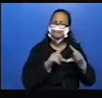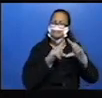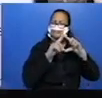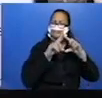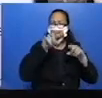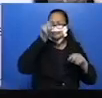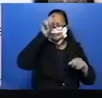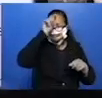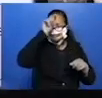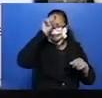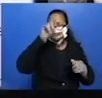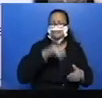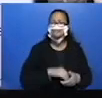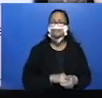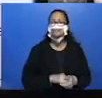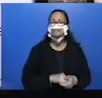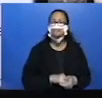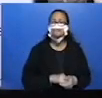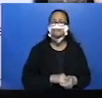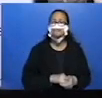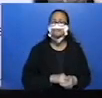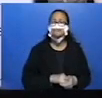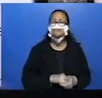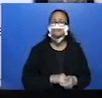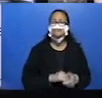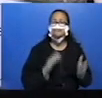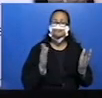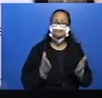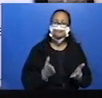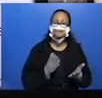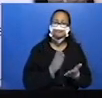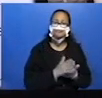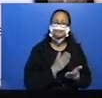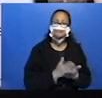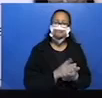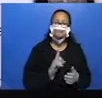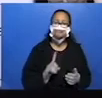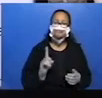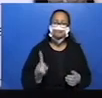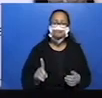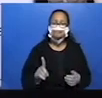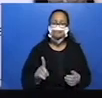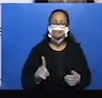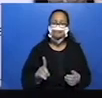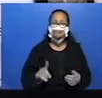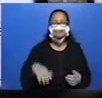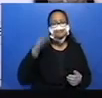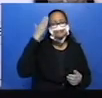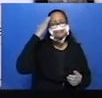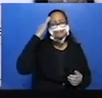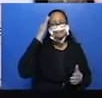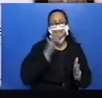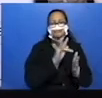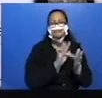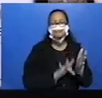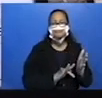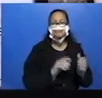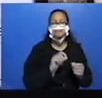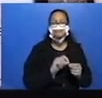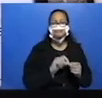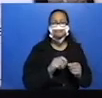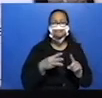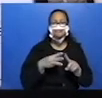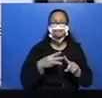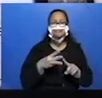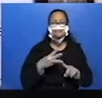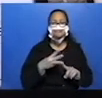bom? Agora nós vamos continuar na página 11, só que nós vamos para o entender o texto. Nós vamos fazer esses 3